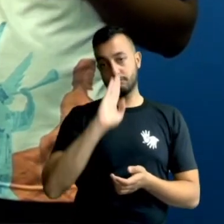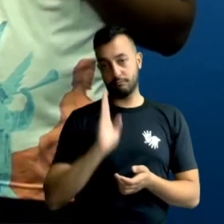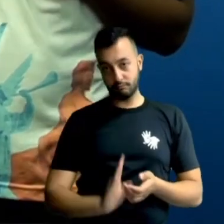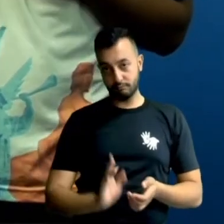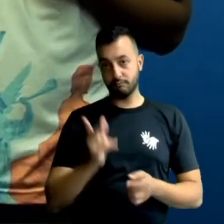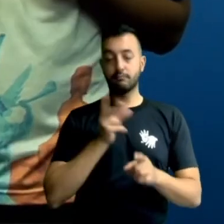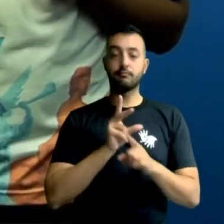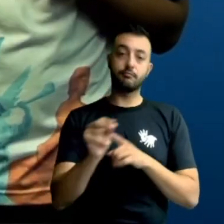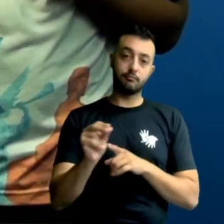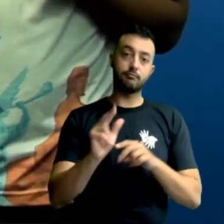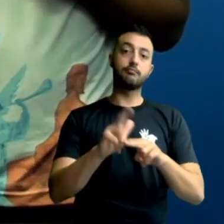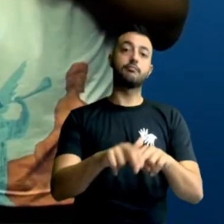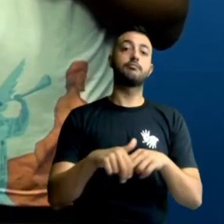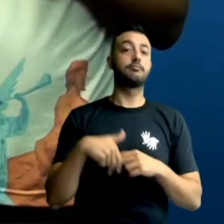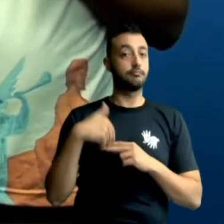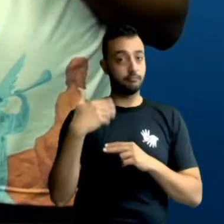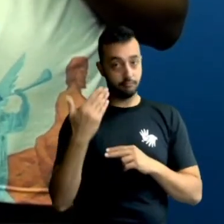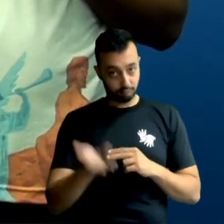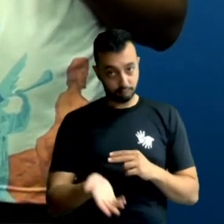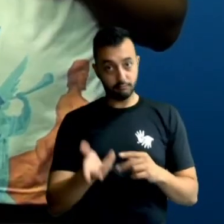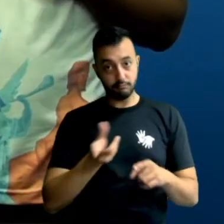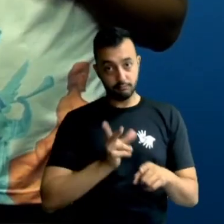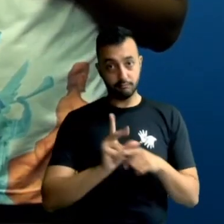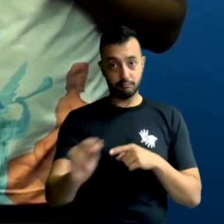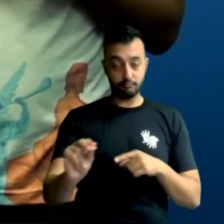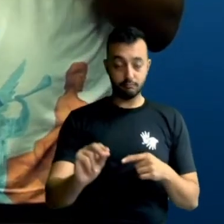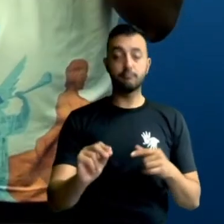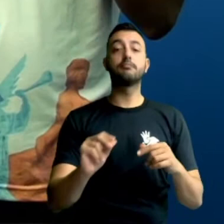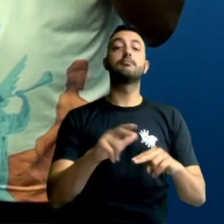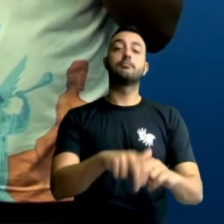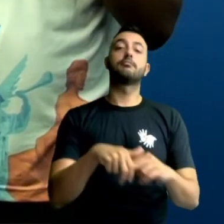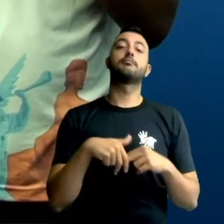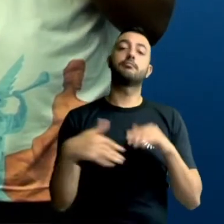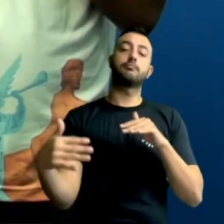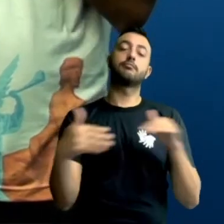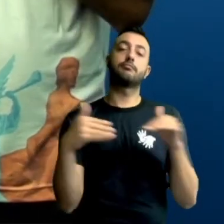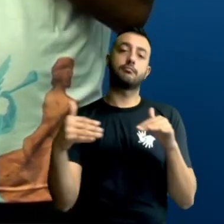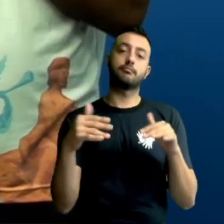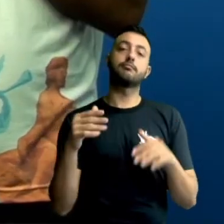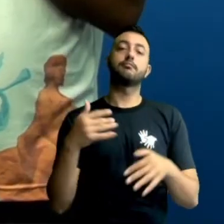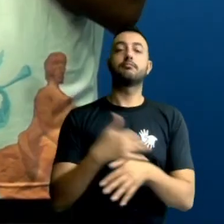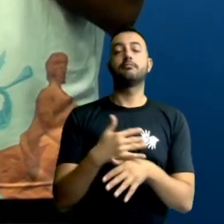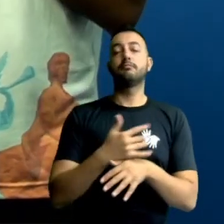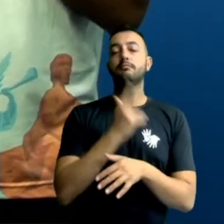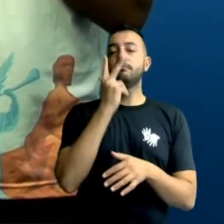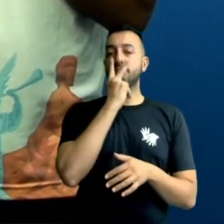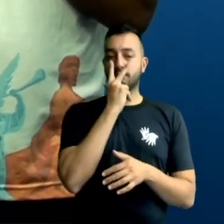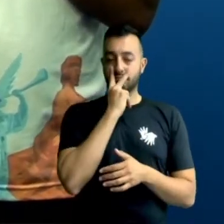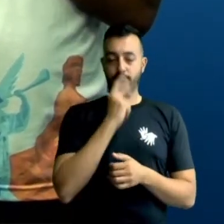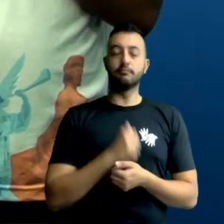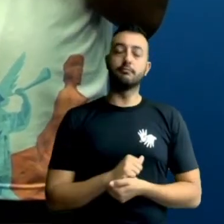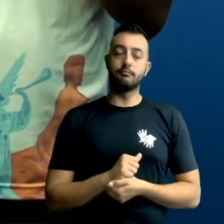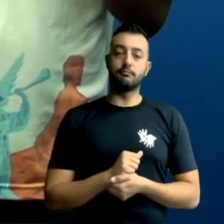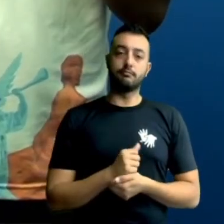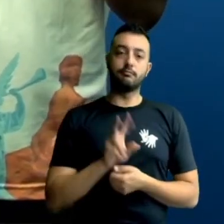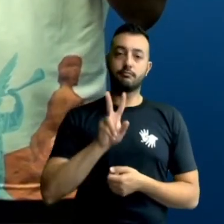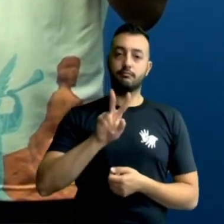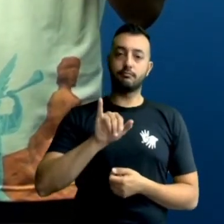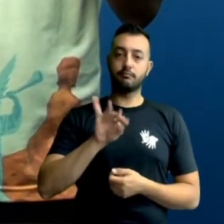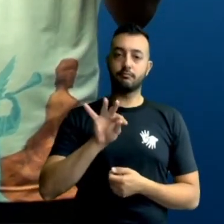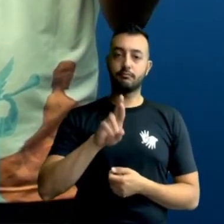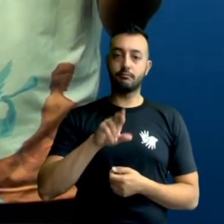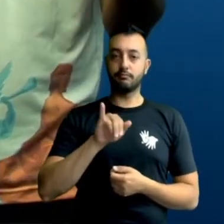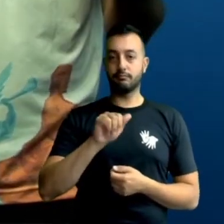então, devido a isso, né, por conta dessa batalha, passa a ser chamado de Cidade da Vitória, sendo que não